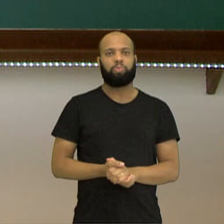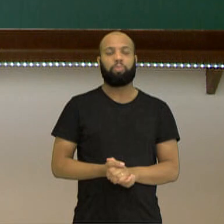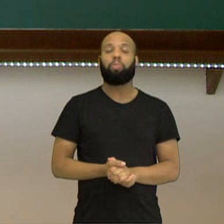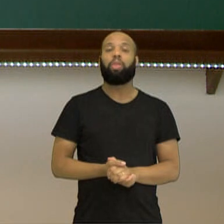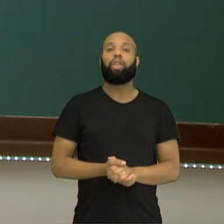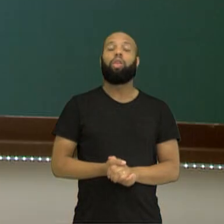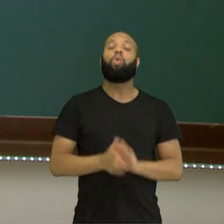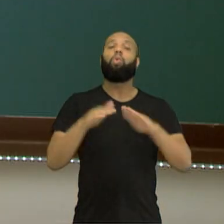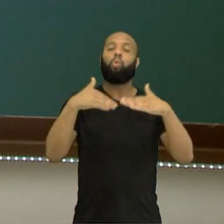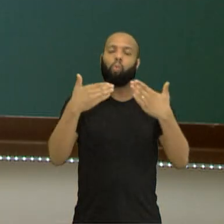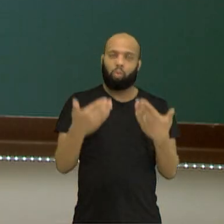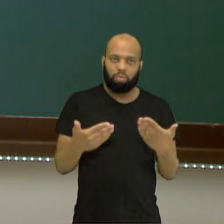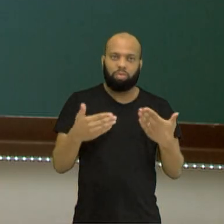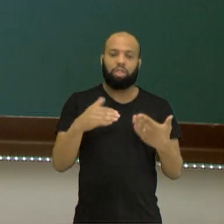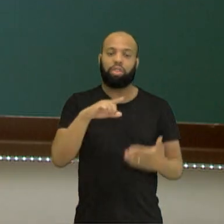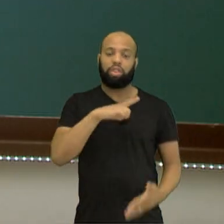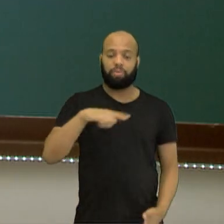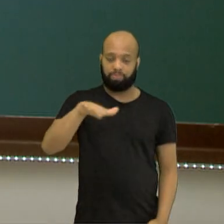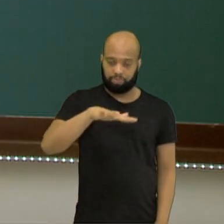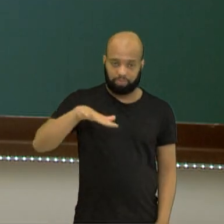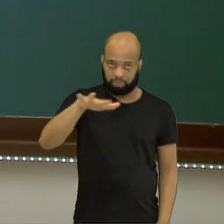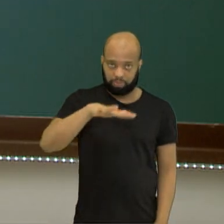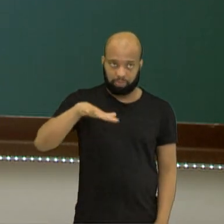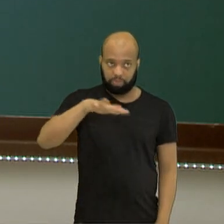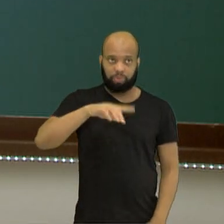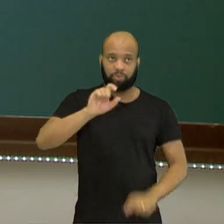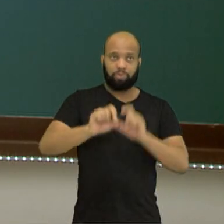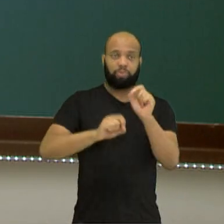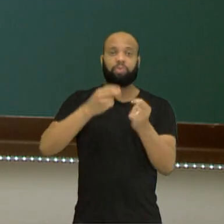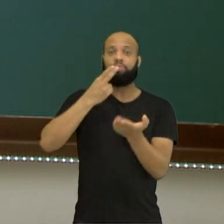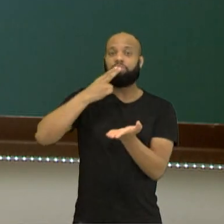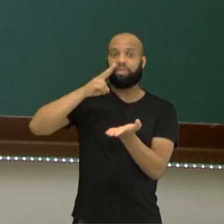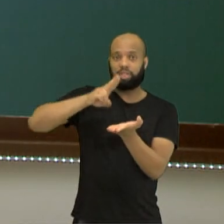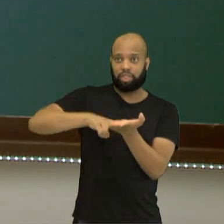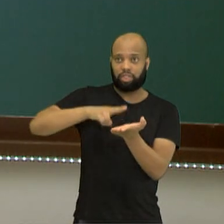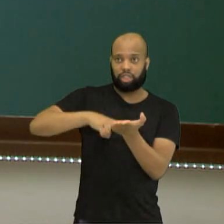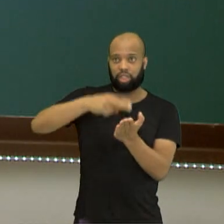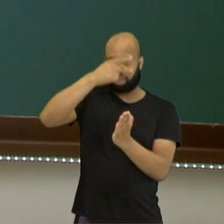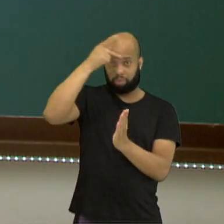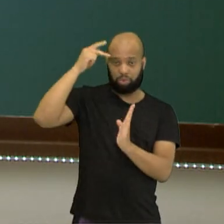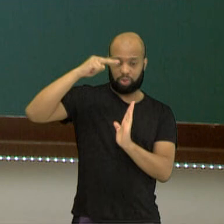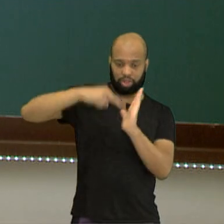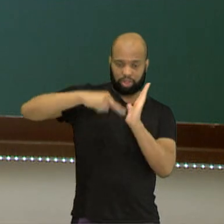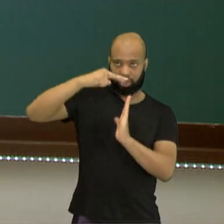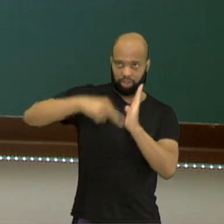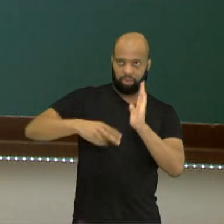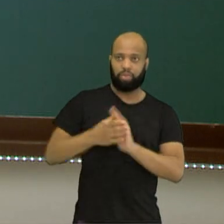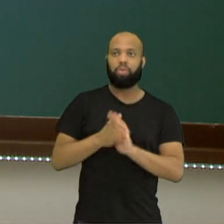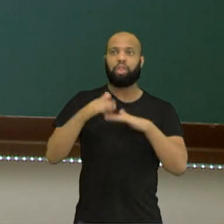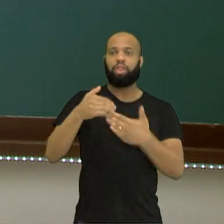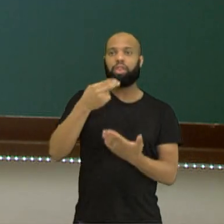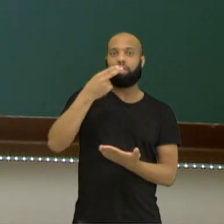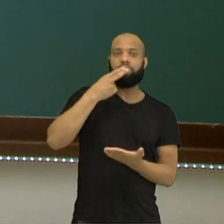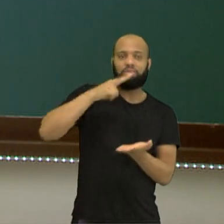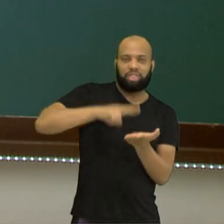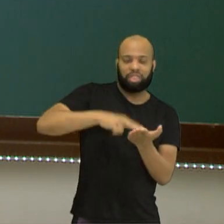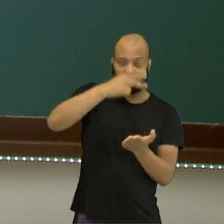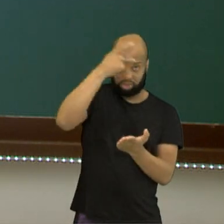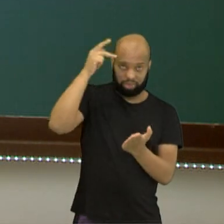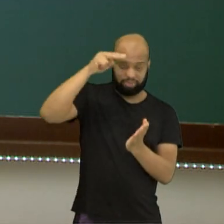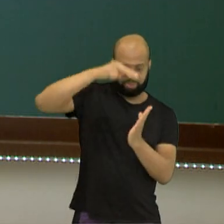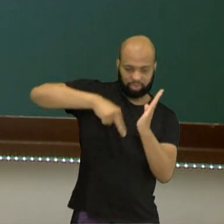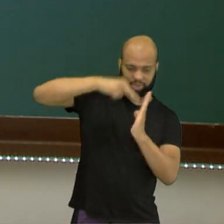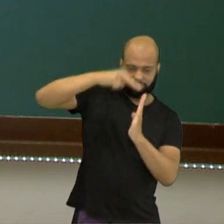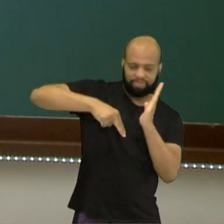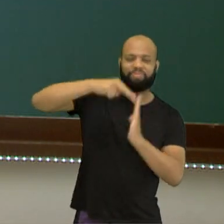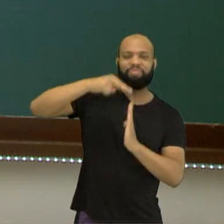Nesse espaço, nós temos a chamada carta do leitor. A carta do leitor. Você